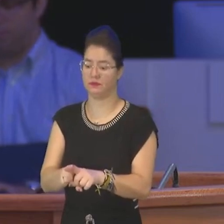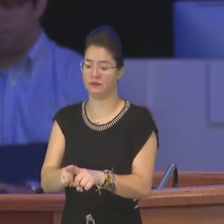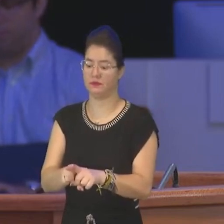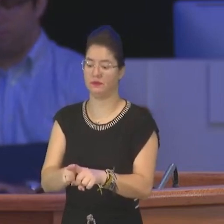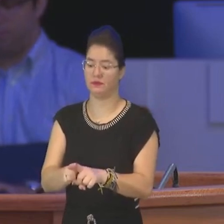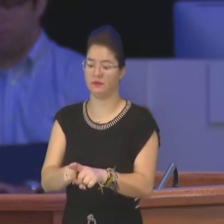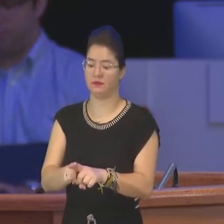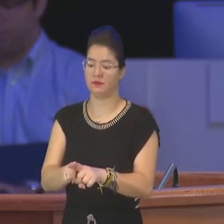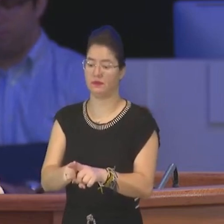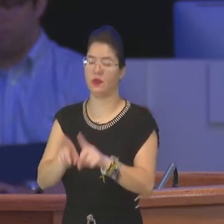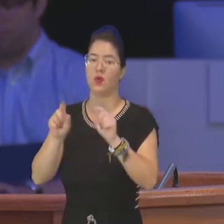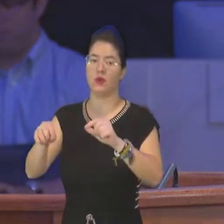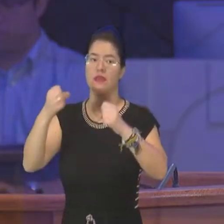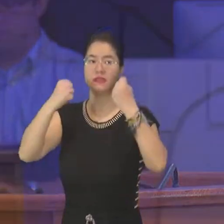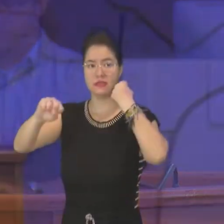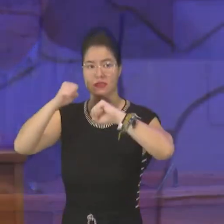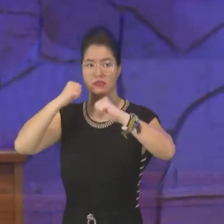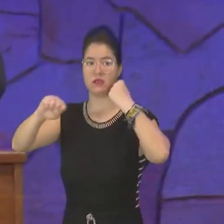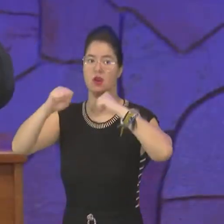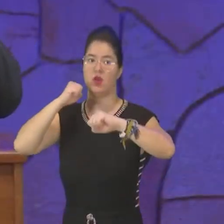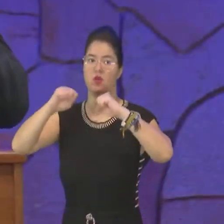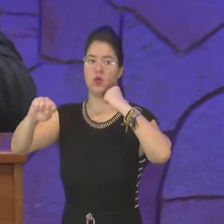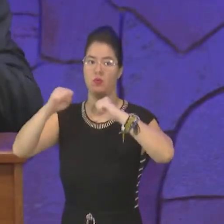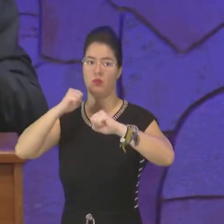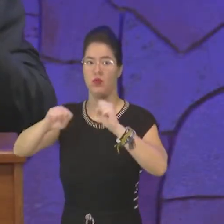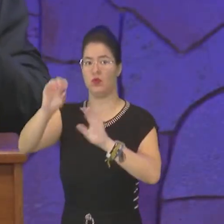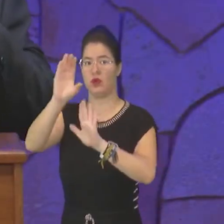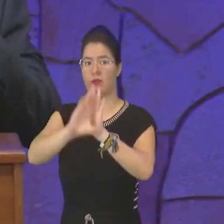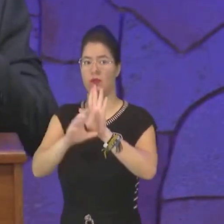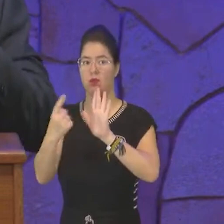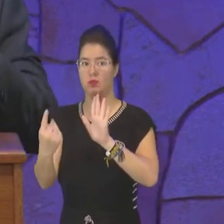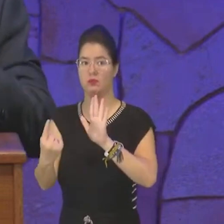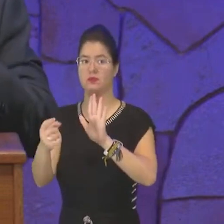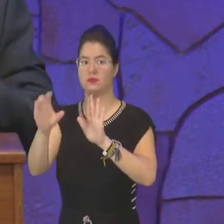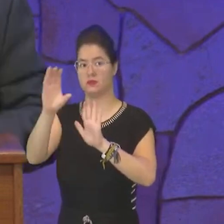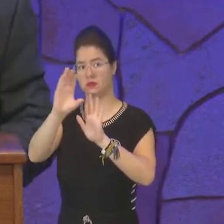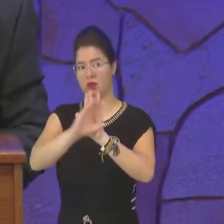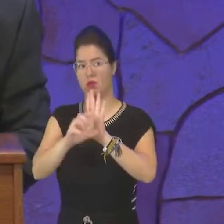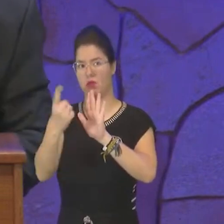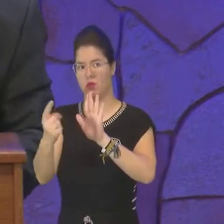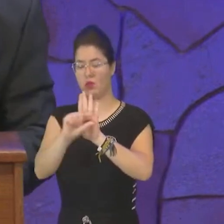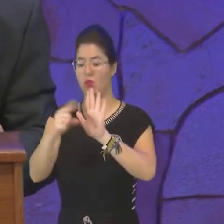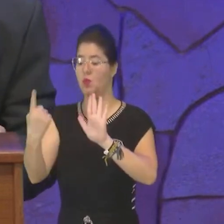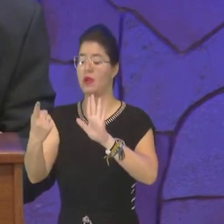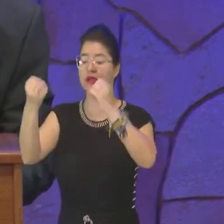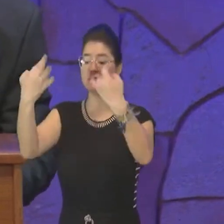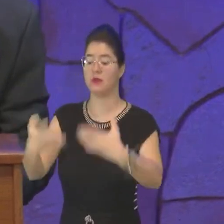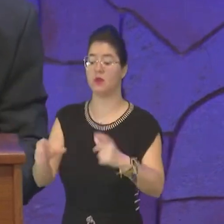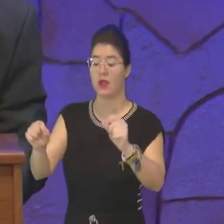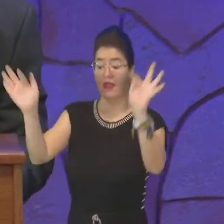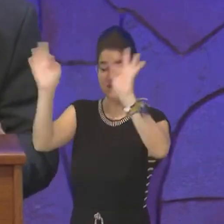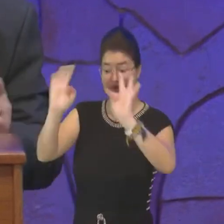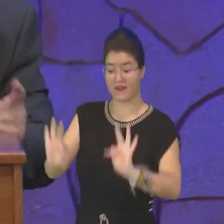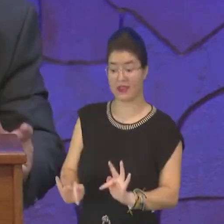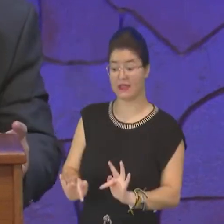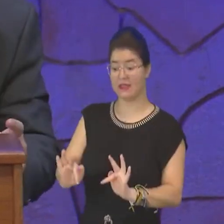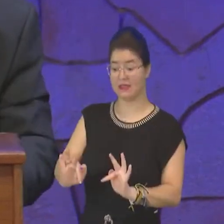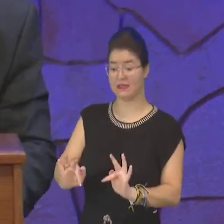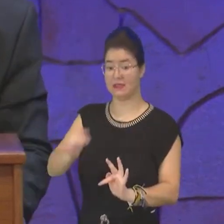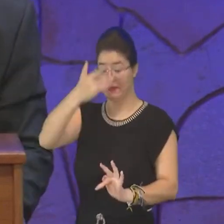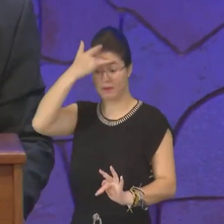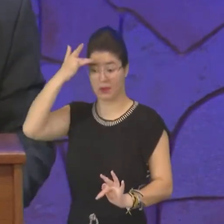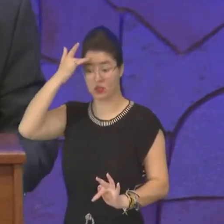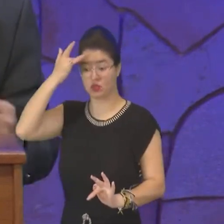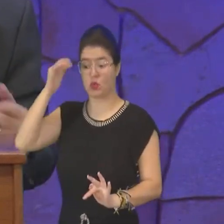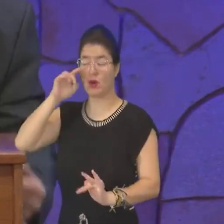Veja que o Salmo de número 1 diz, o verso de número 1, Salmo 1, o que diz? Bem-aventurado o homem que não anda no conselho